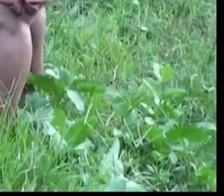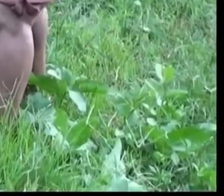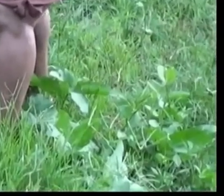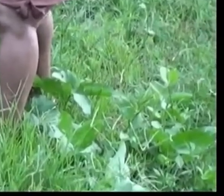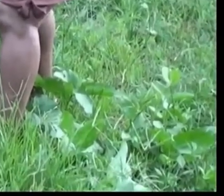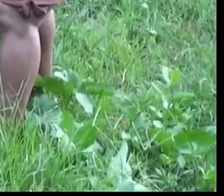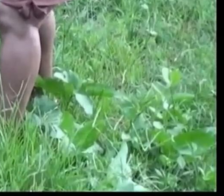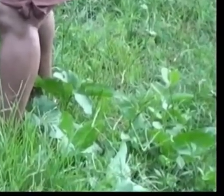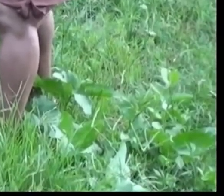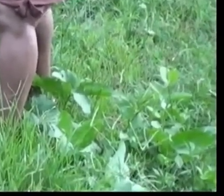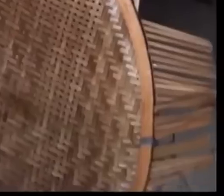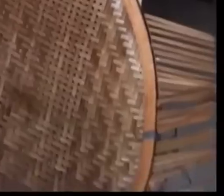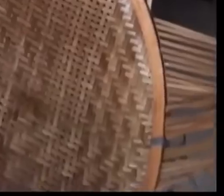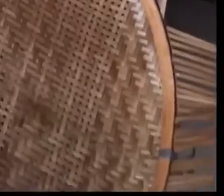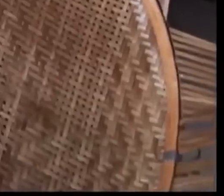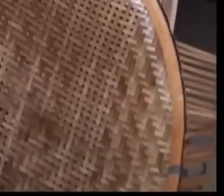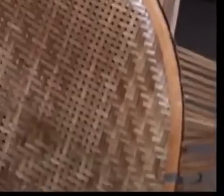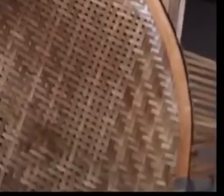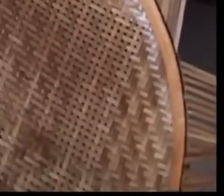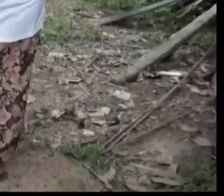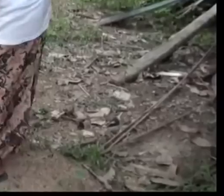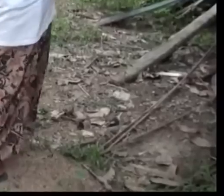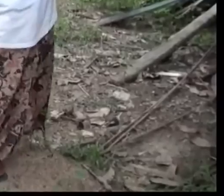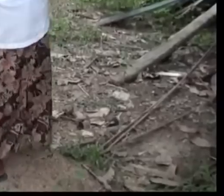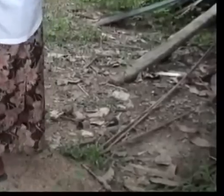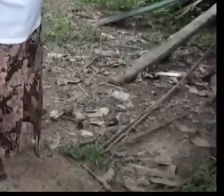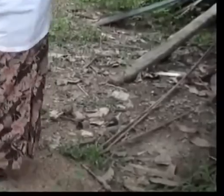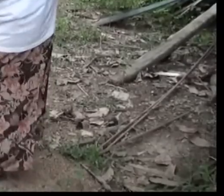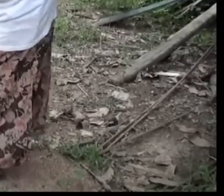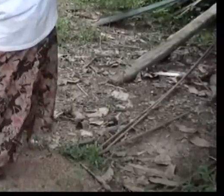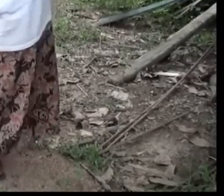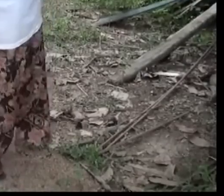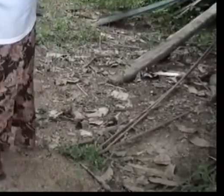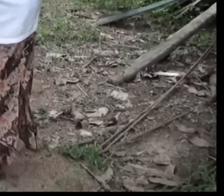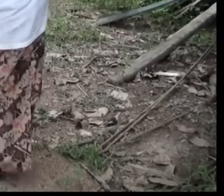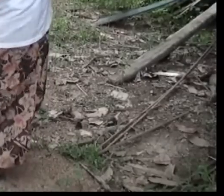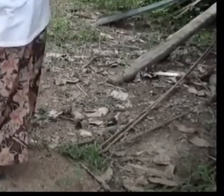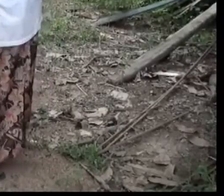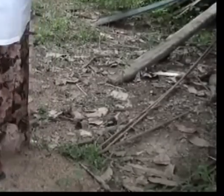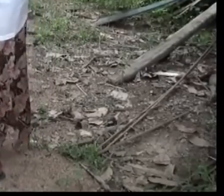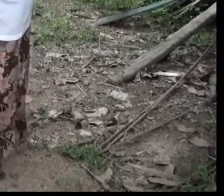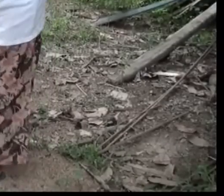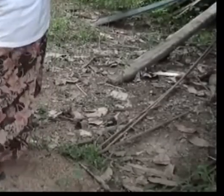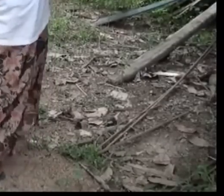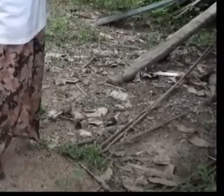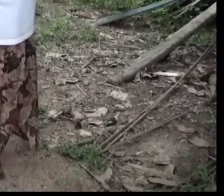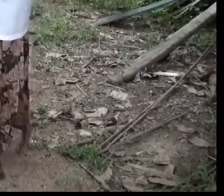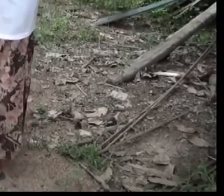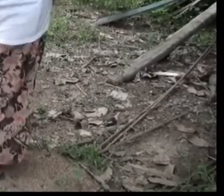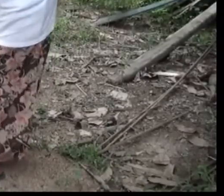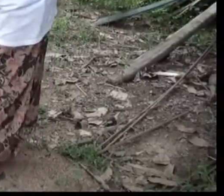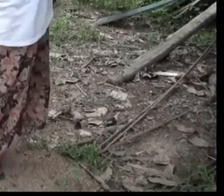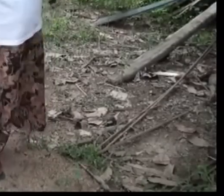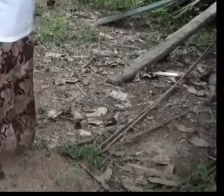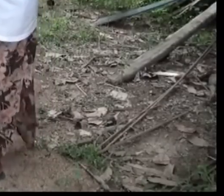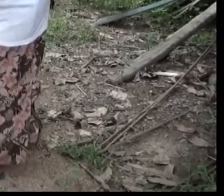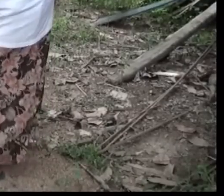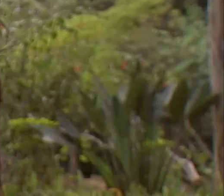na peneira, eu estava peneirando, eu estava no batuque, eu estava